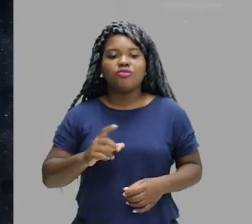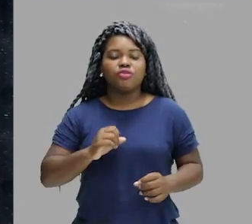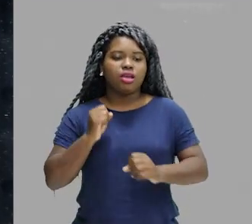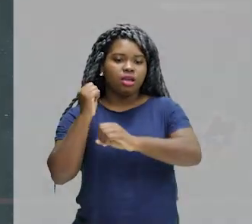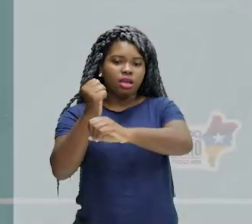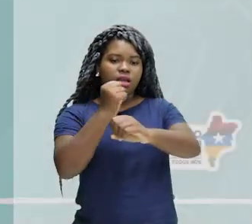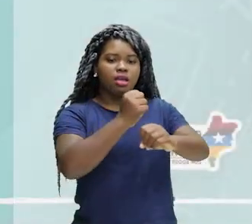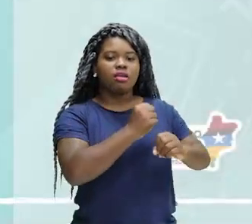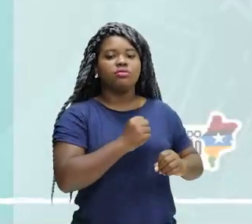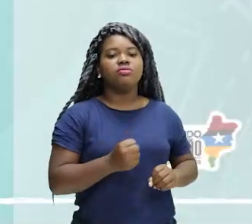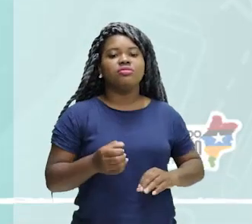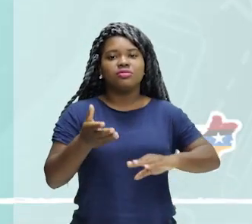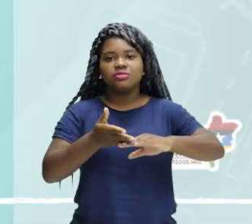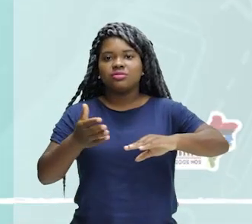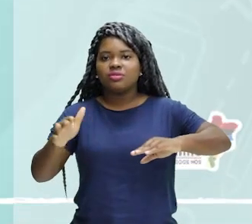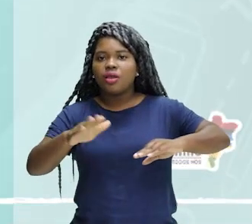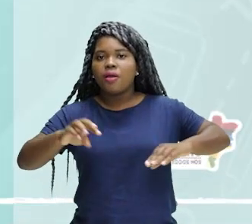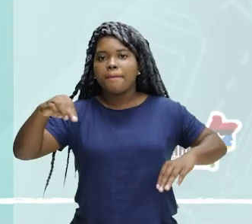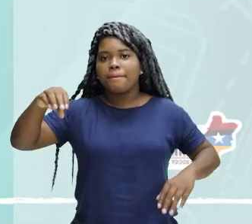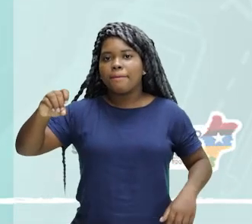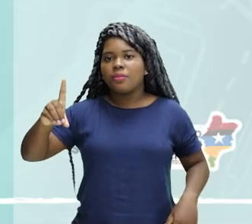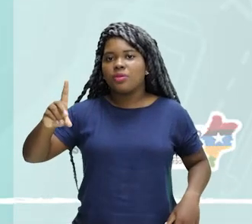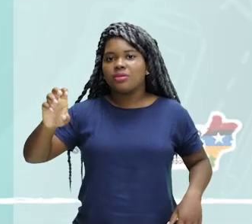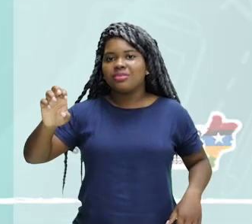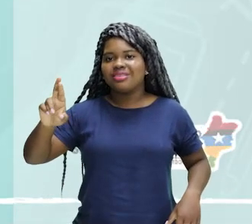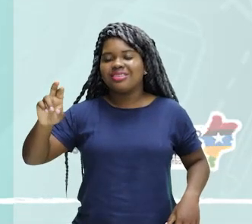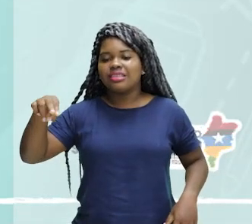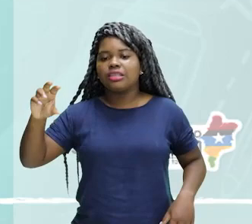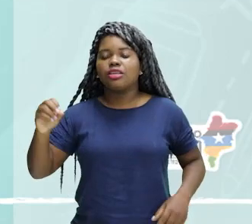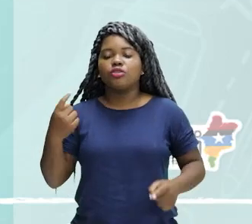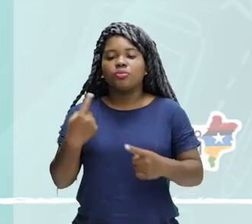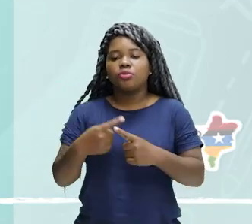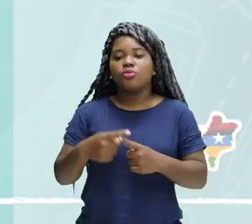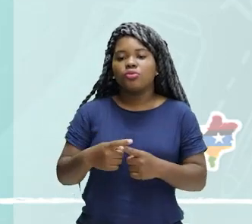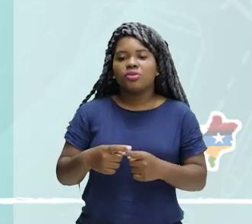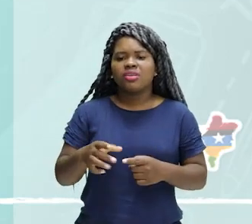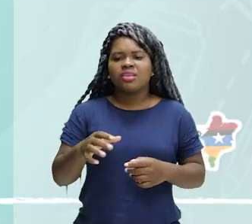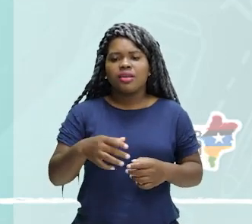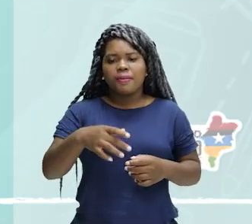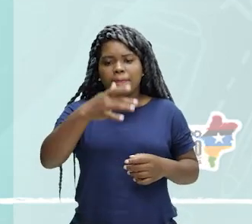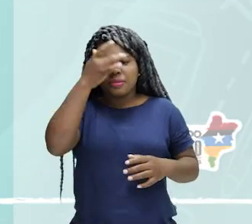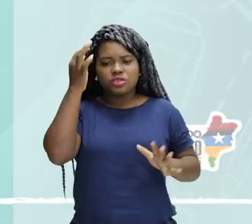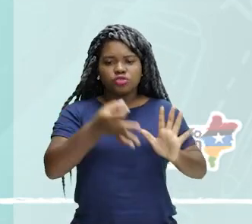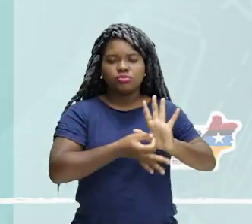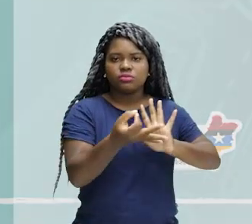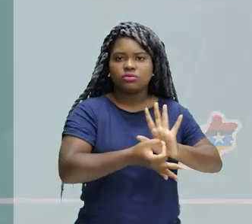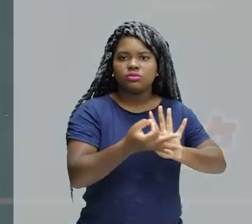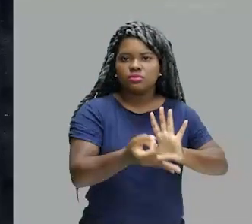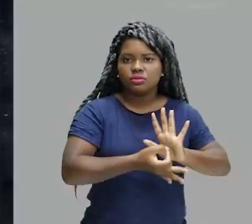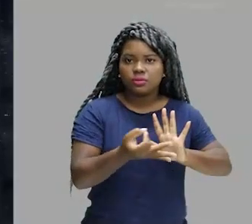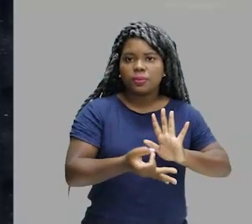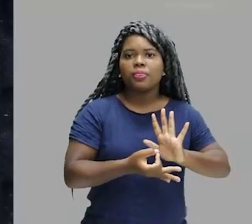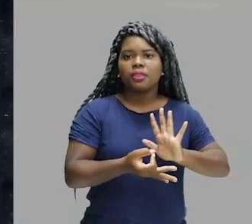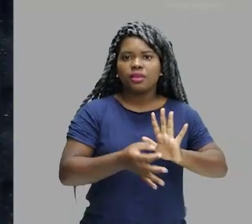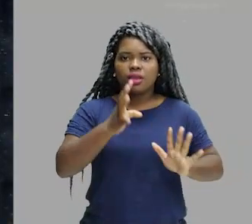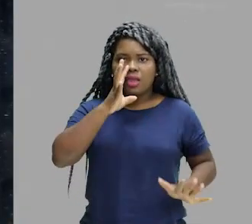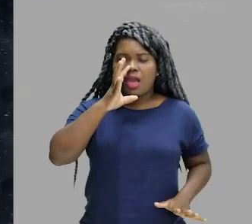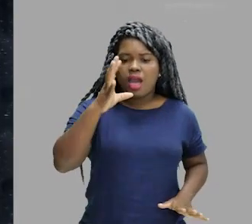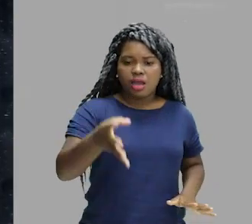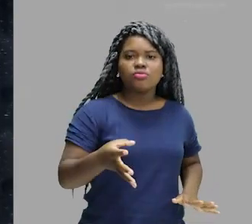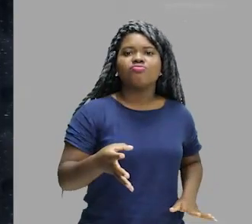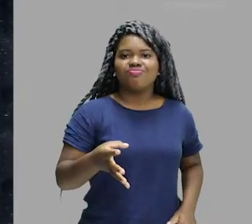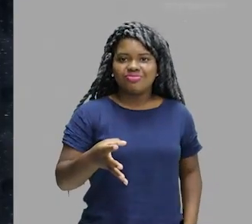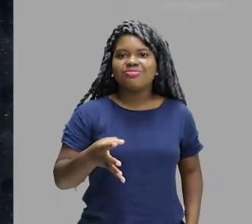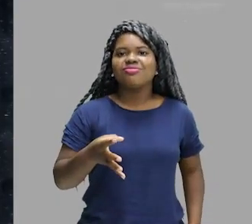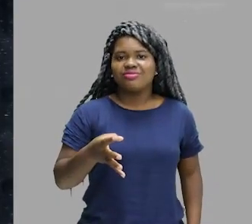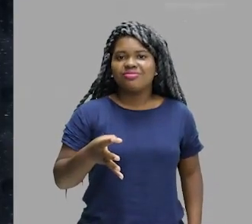Para algumas pessoas, tinha gente que acusou Rodin de tirar o molde do corpo real. E aí ele teve que começar a fazer